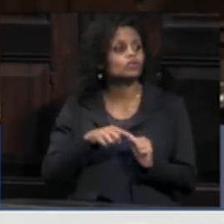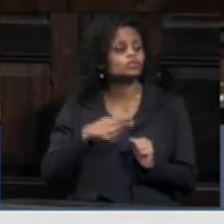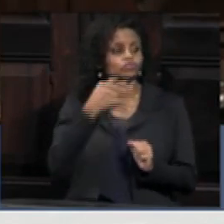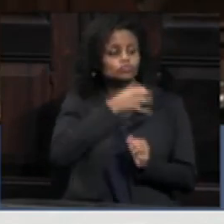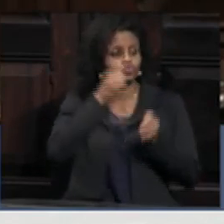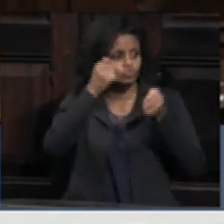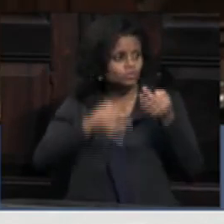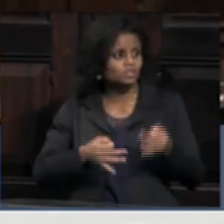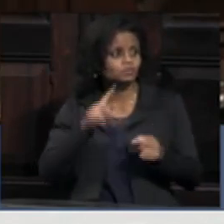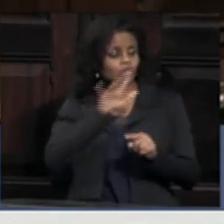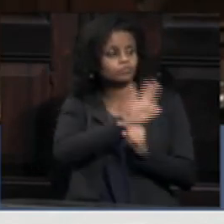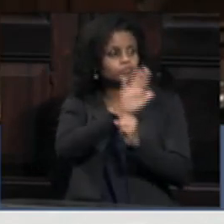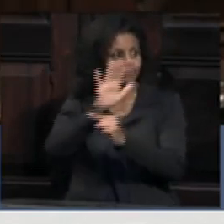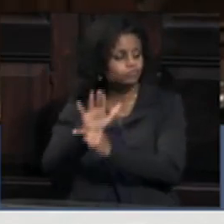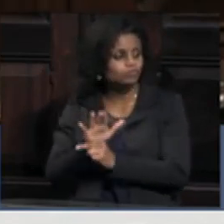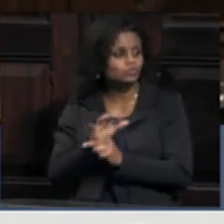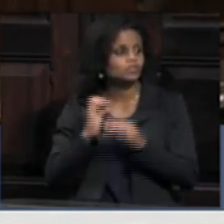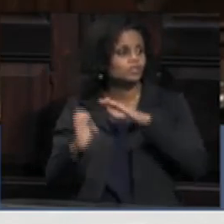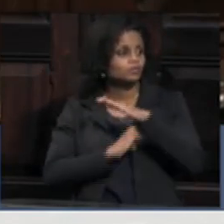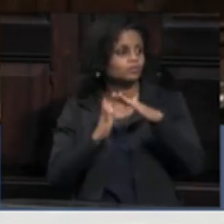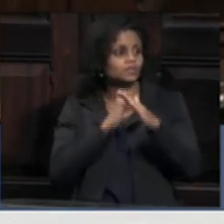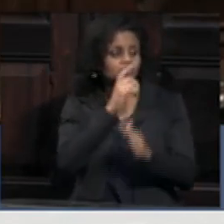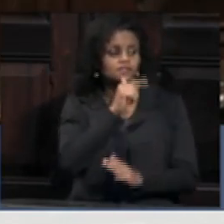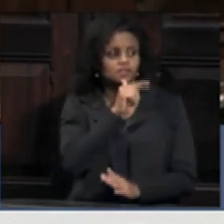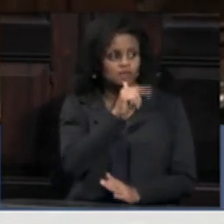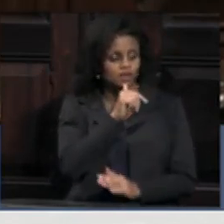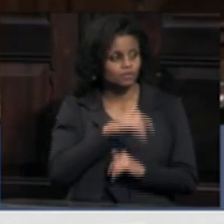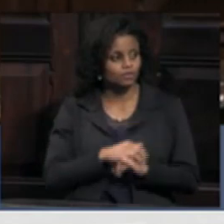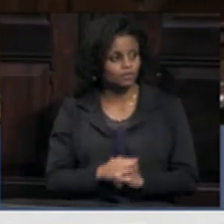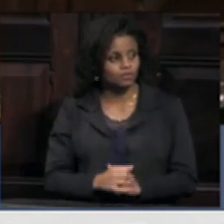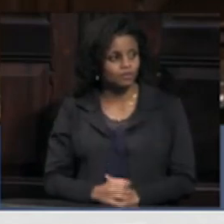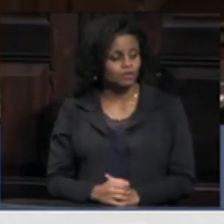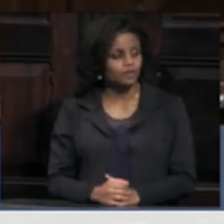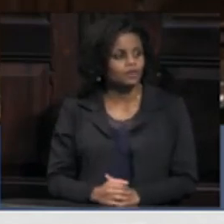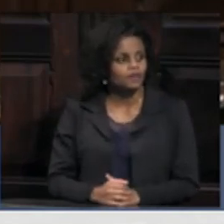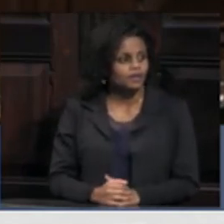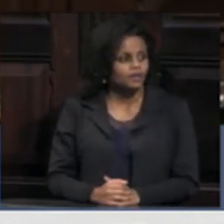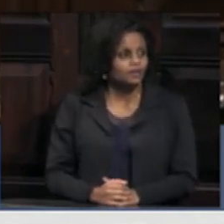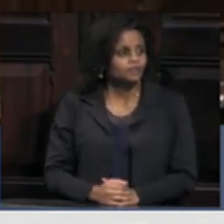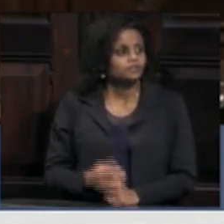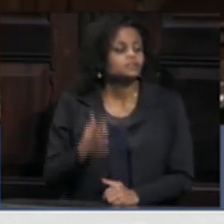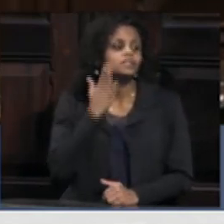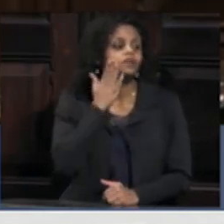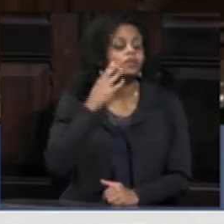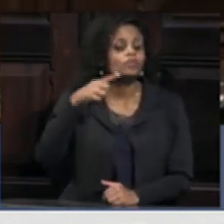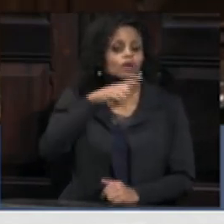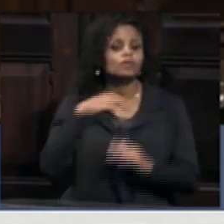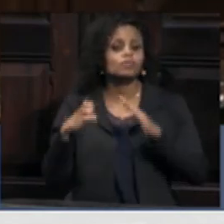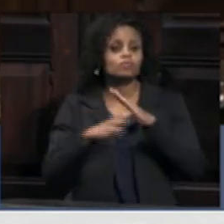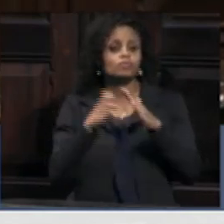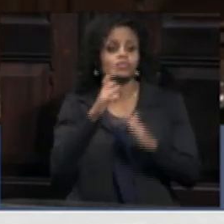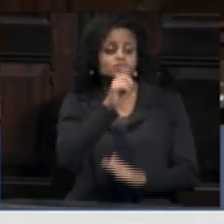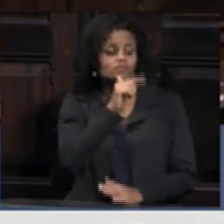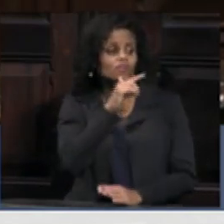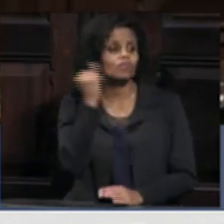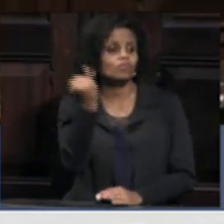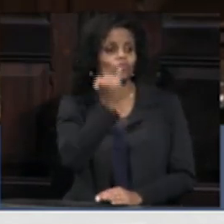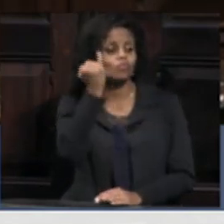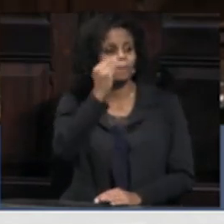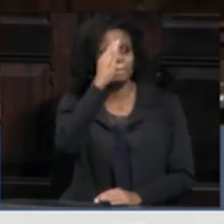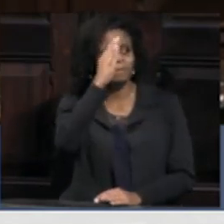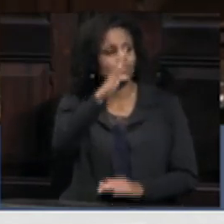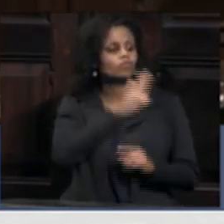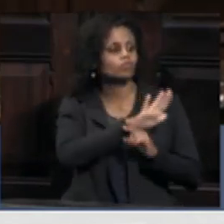SEDAI. Não é de interesse público que a água e o saneamento, que são indispensáveis à vida e à saúde da população,